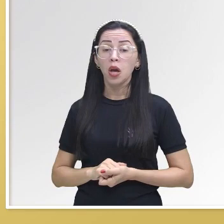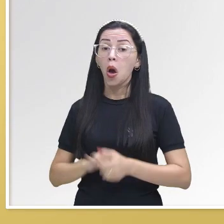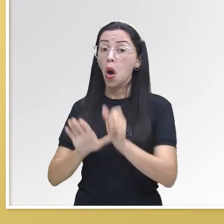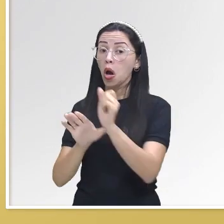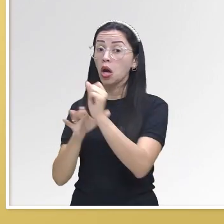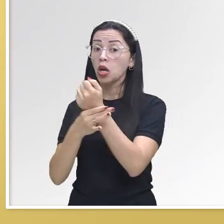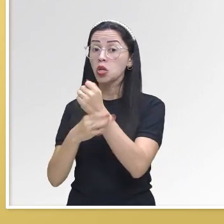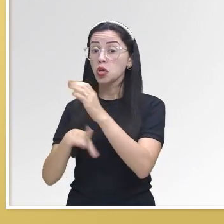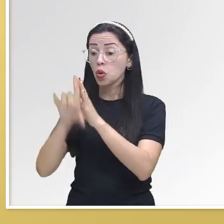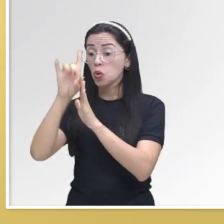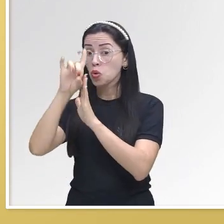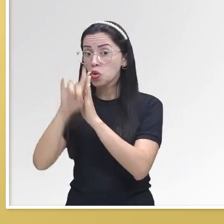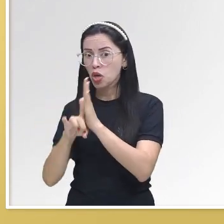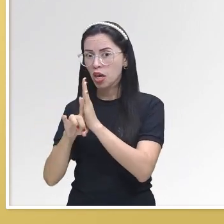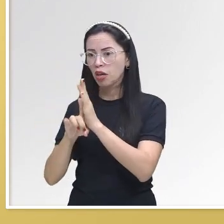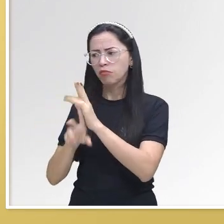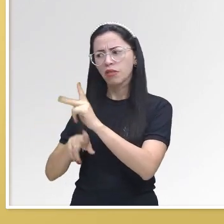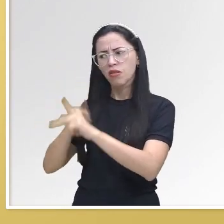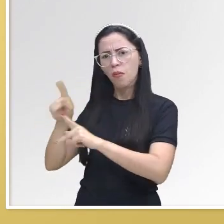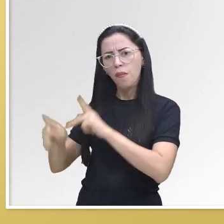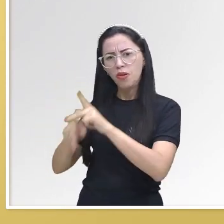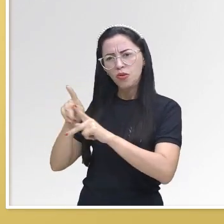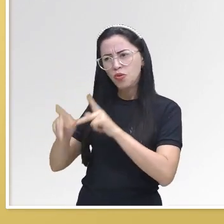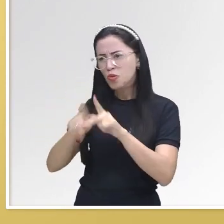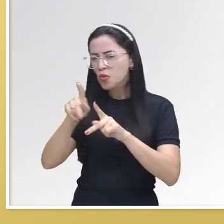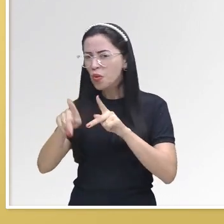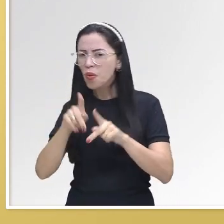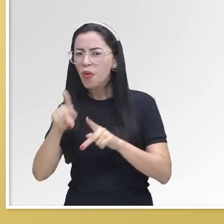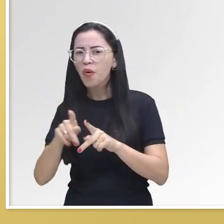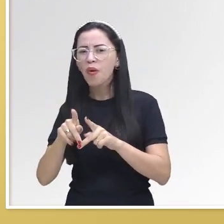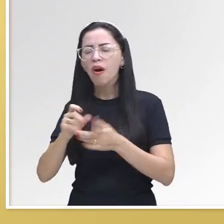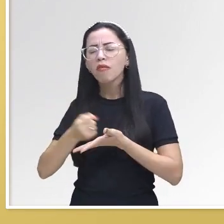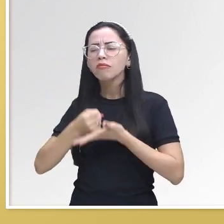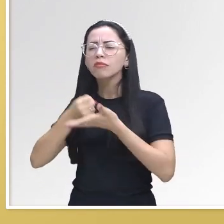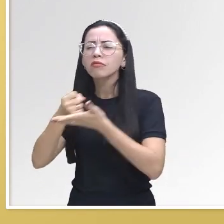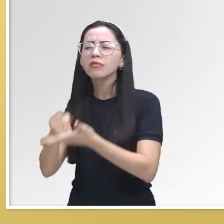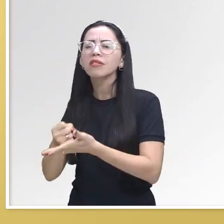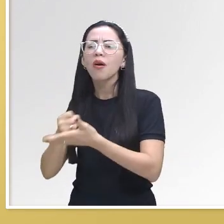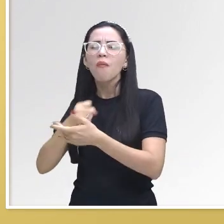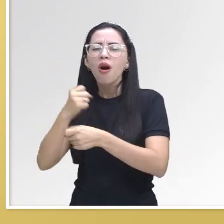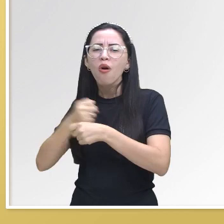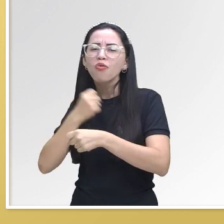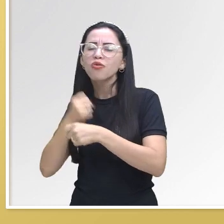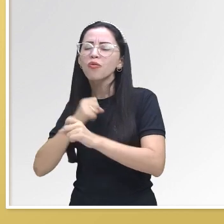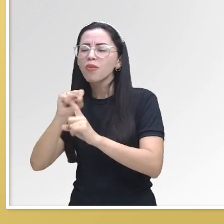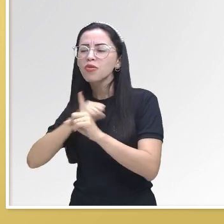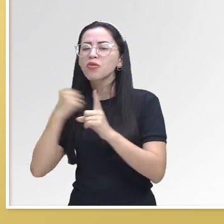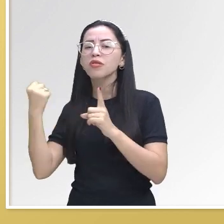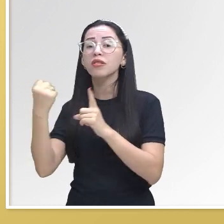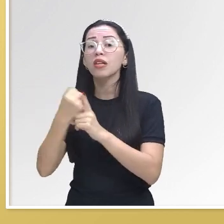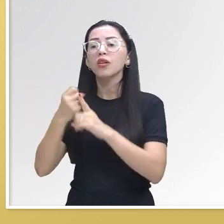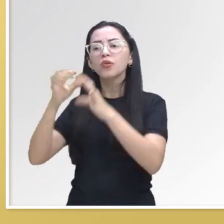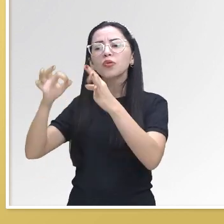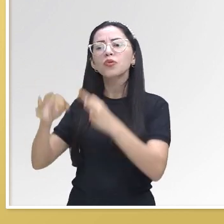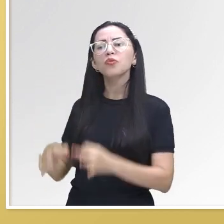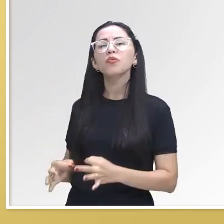direito dessas populações, ajudamos a construir uma sociedade justa e igualitária.